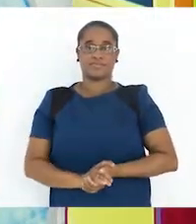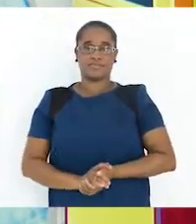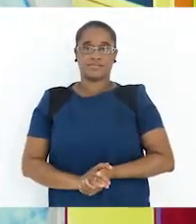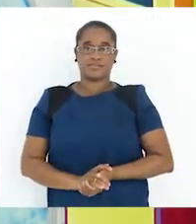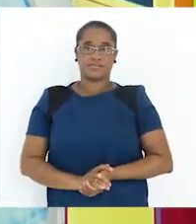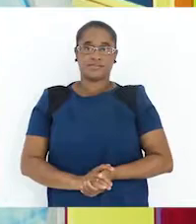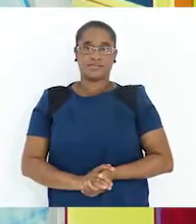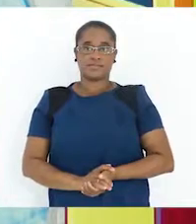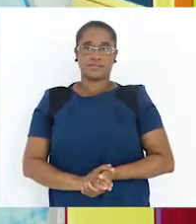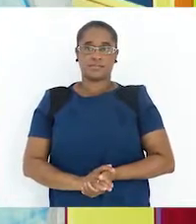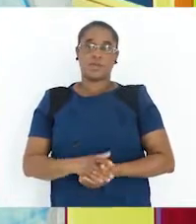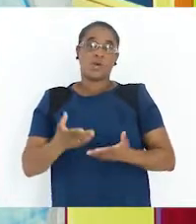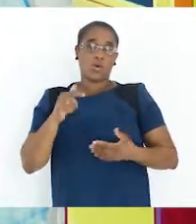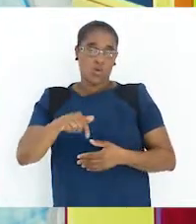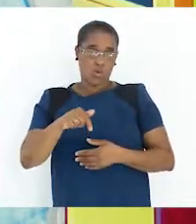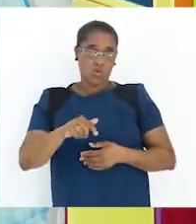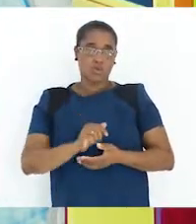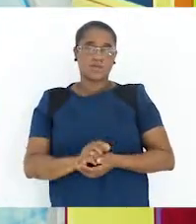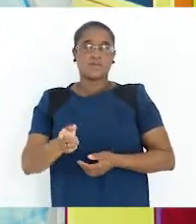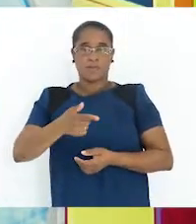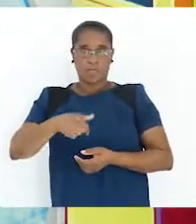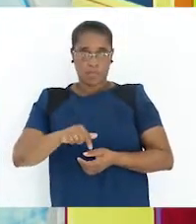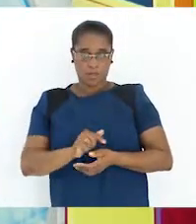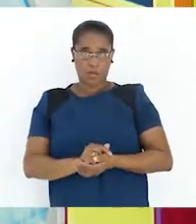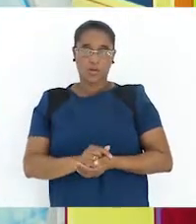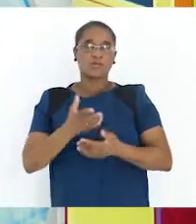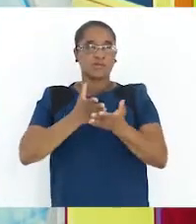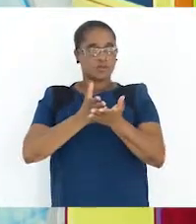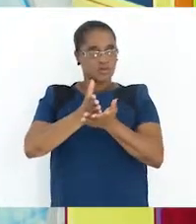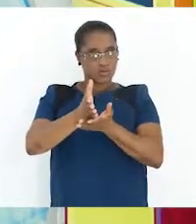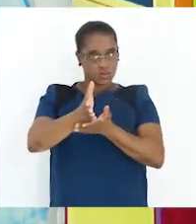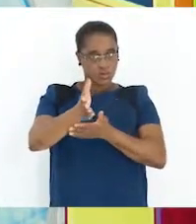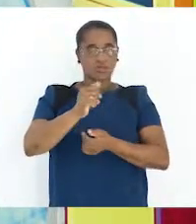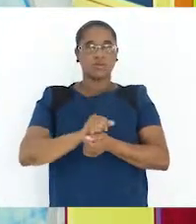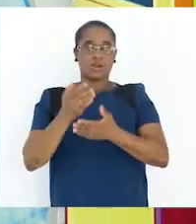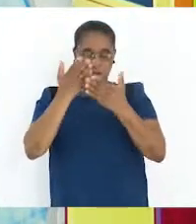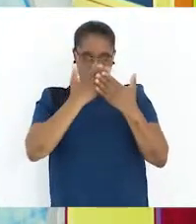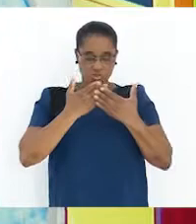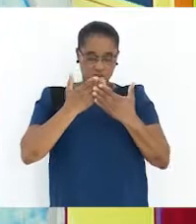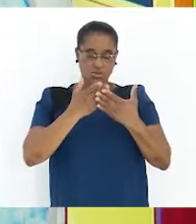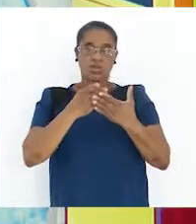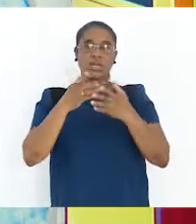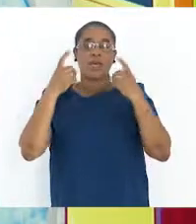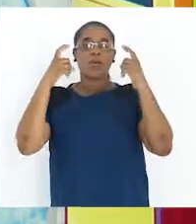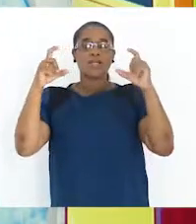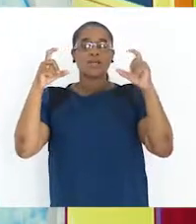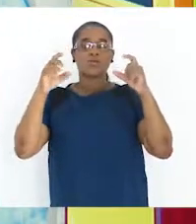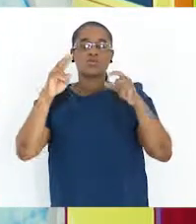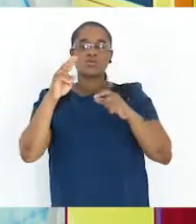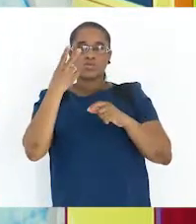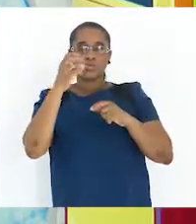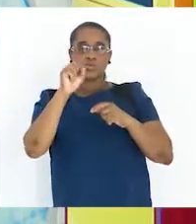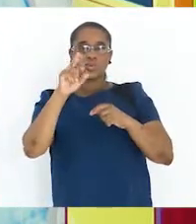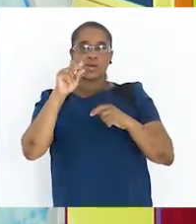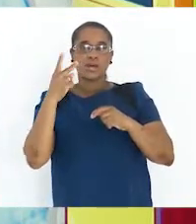Bom, hoje nós vamos continuar a estudar equações do segundo grau a